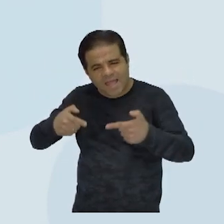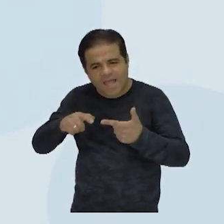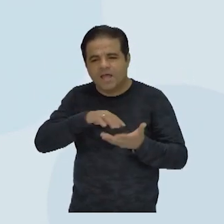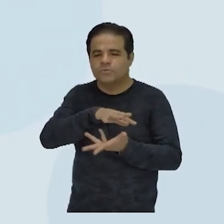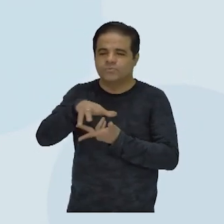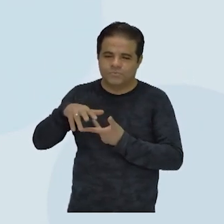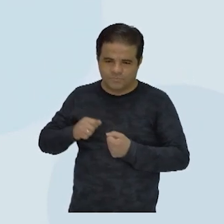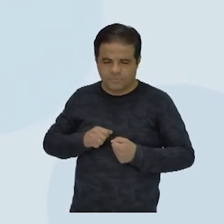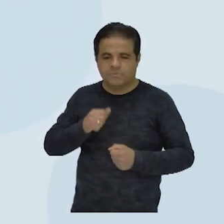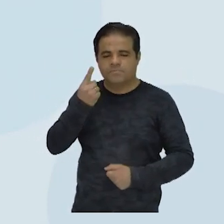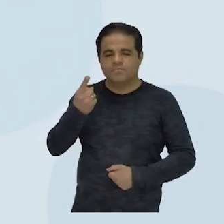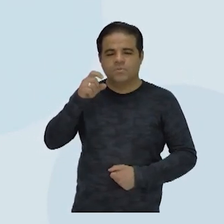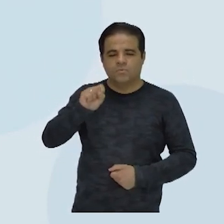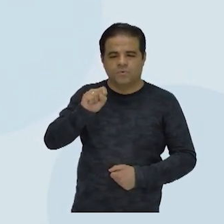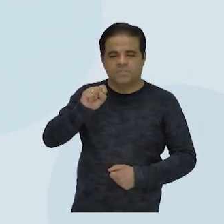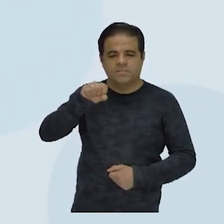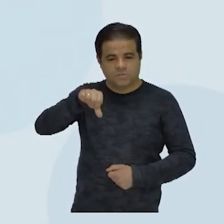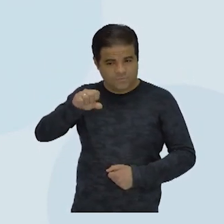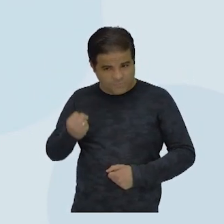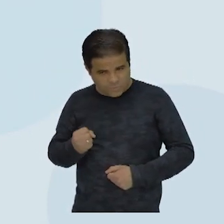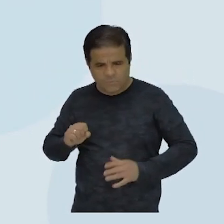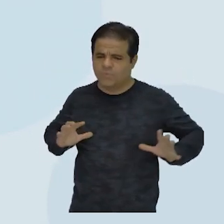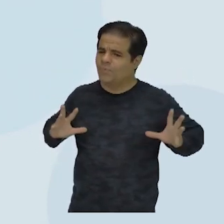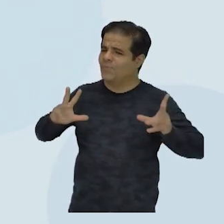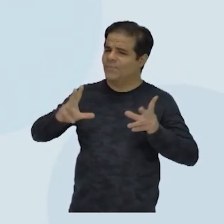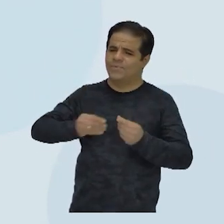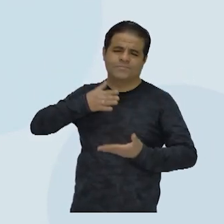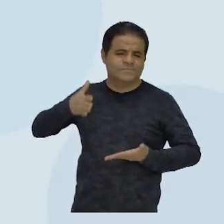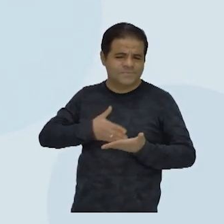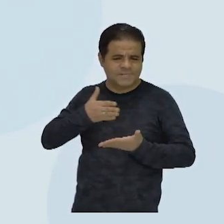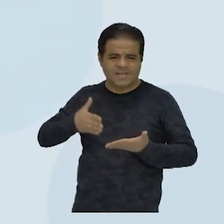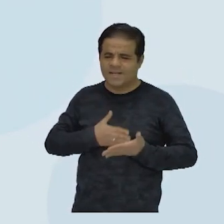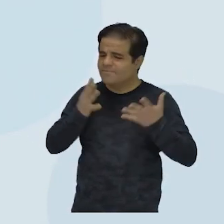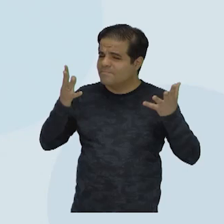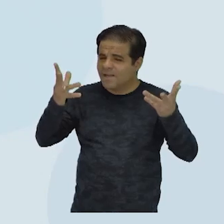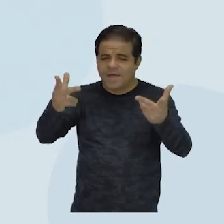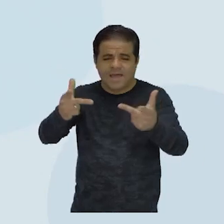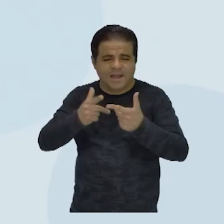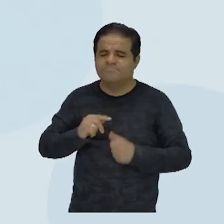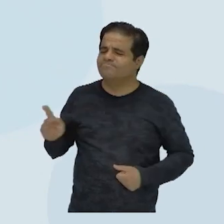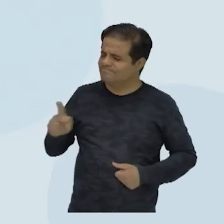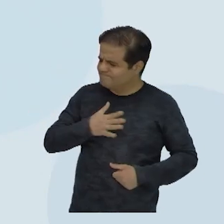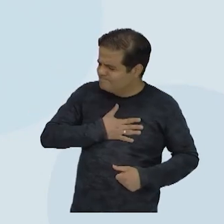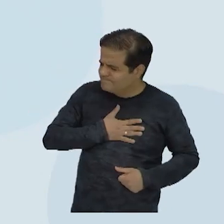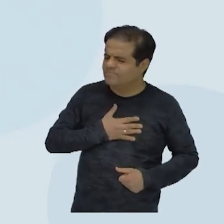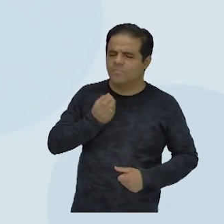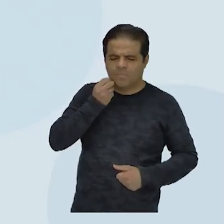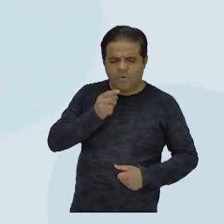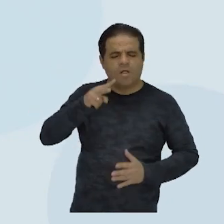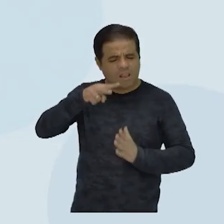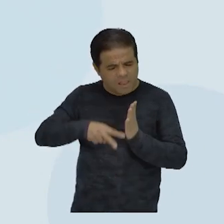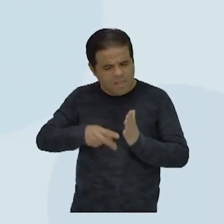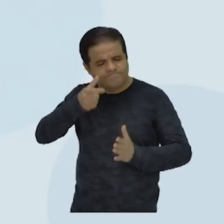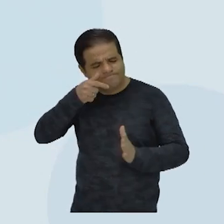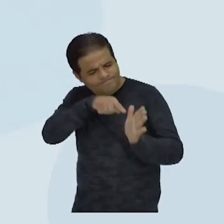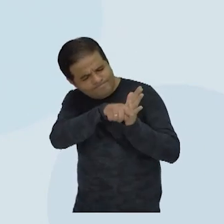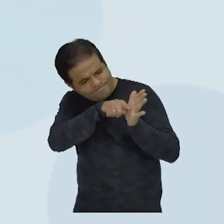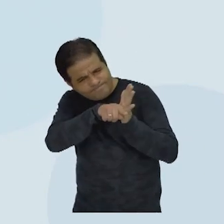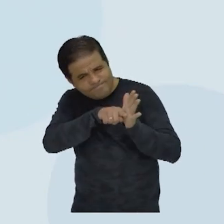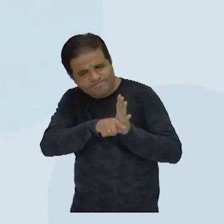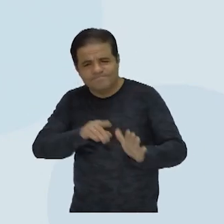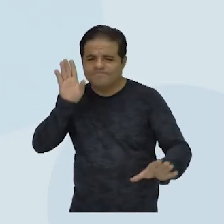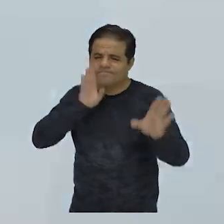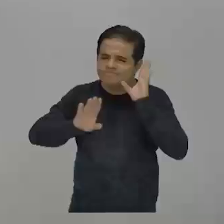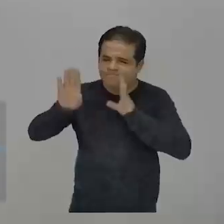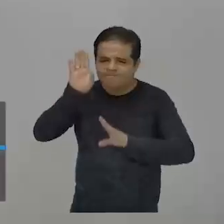de 1898. Todos livros maravilhosos, professora Silene, maravilhosos, que valem a pena dar uma conferida. Então,